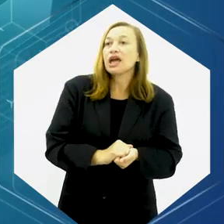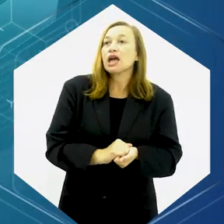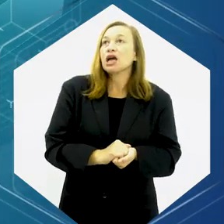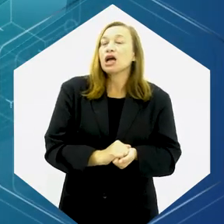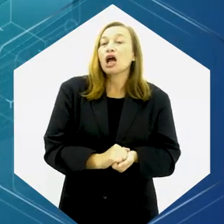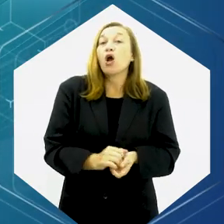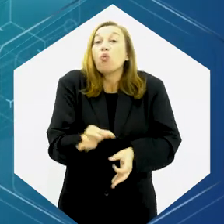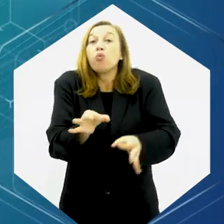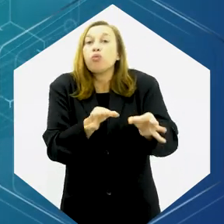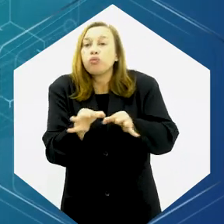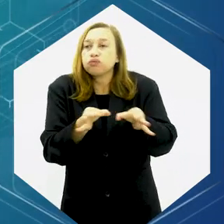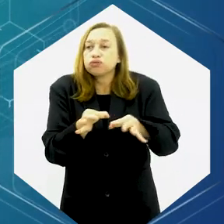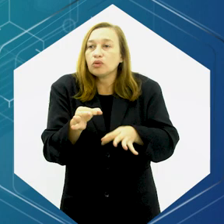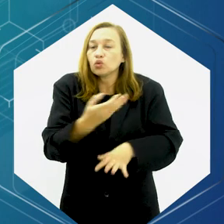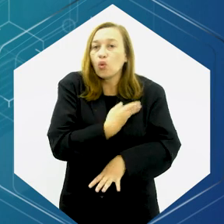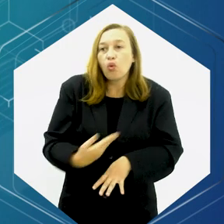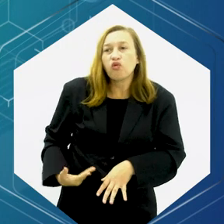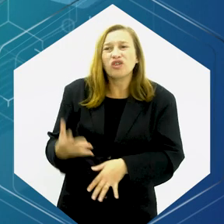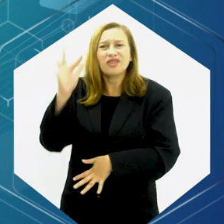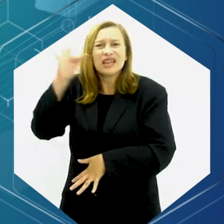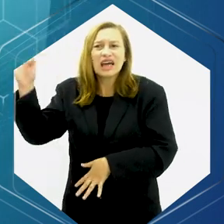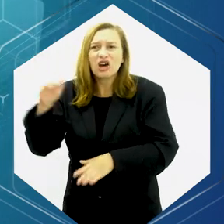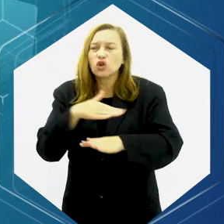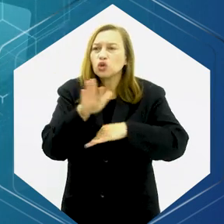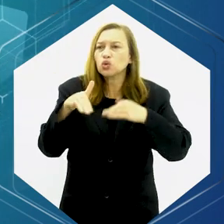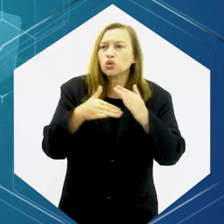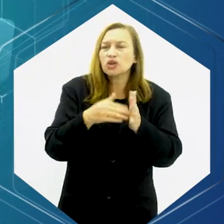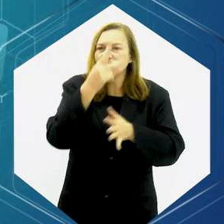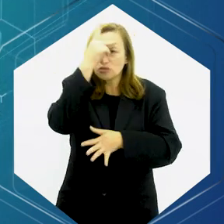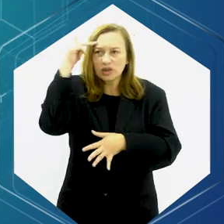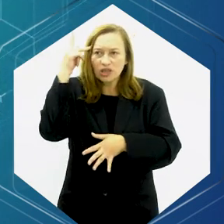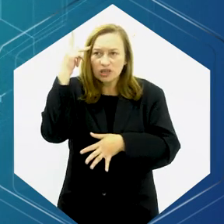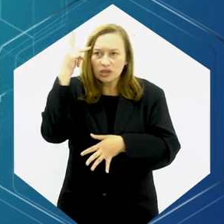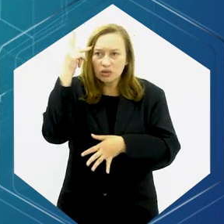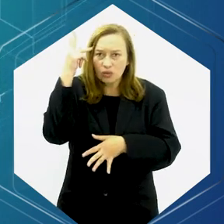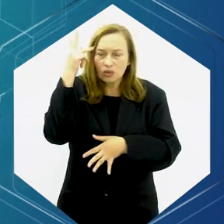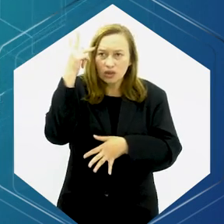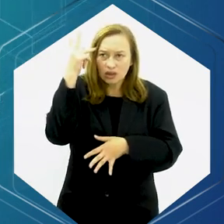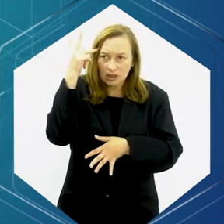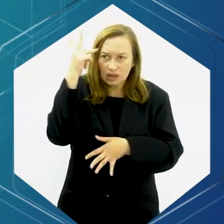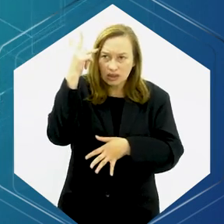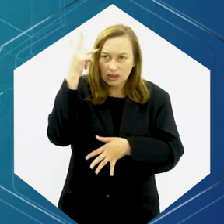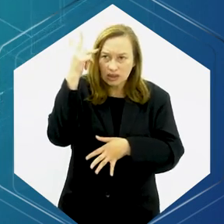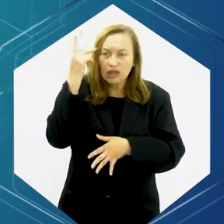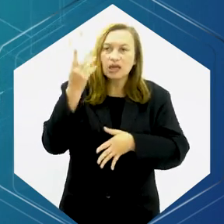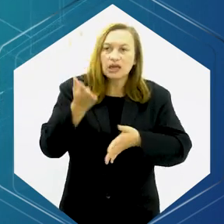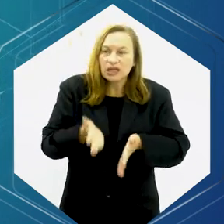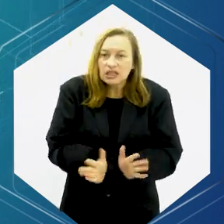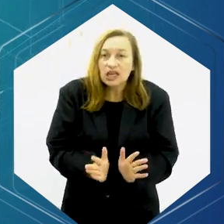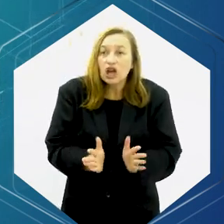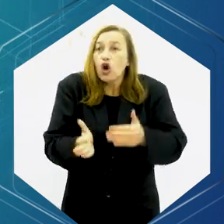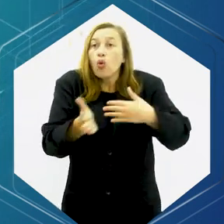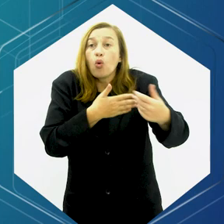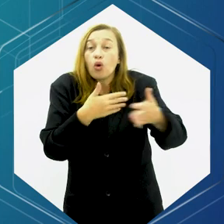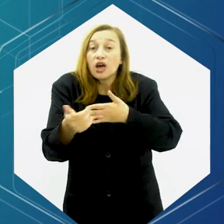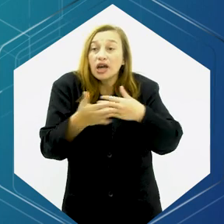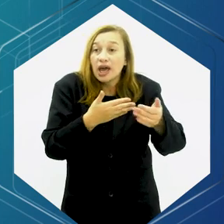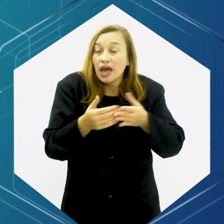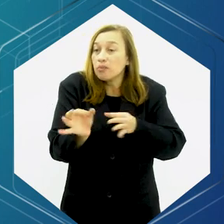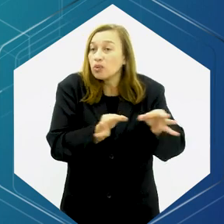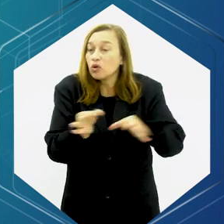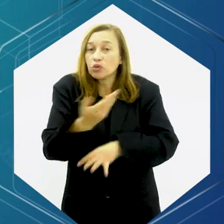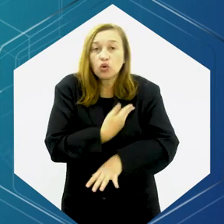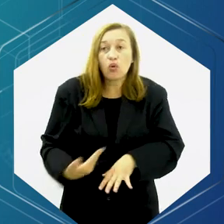único é um programa do governo federal em que todos os indivíduos que são elegíveis eh para qualquer programa